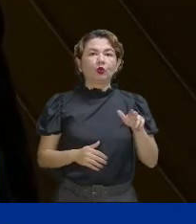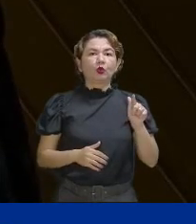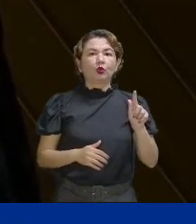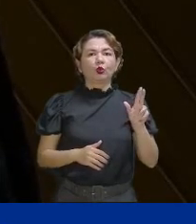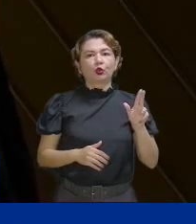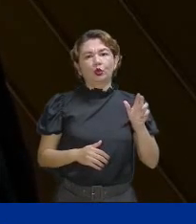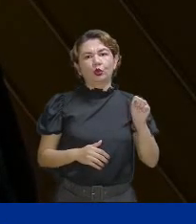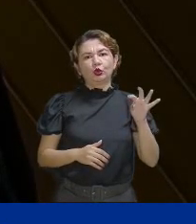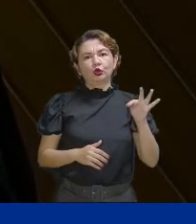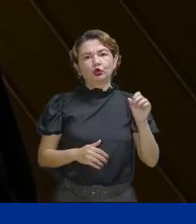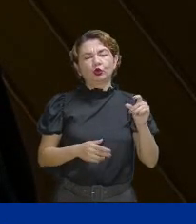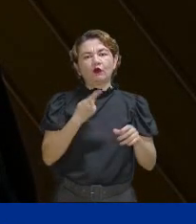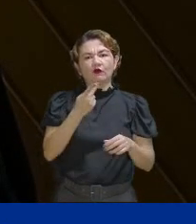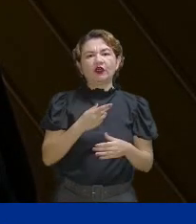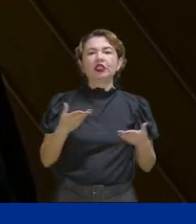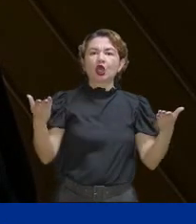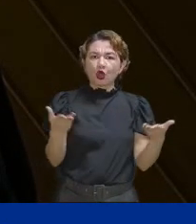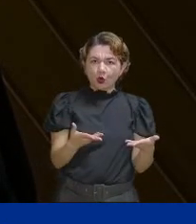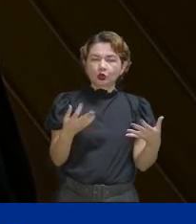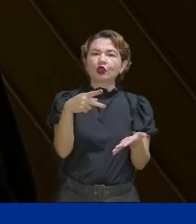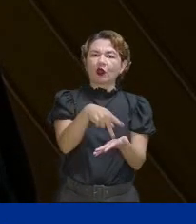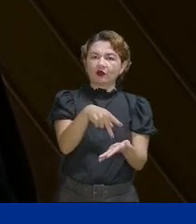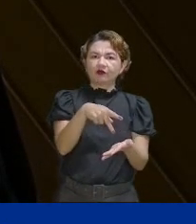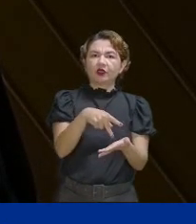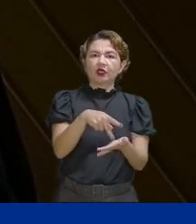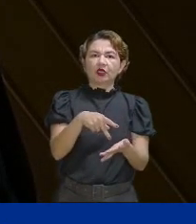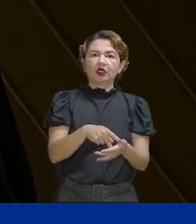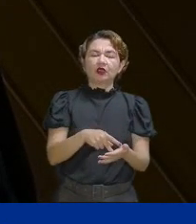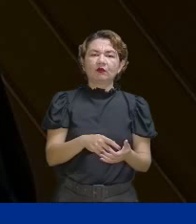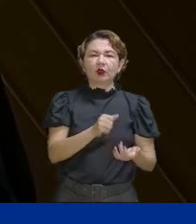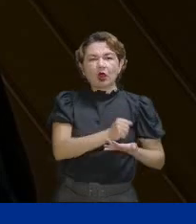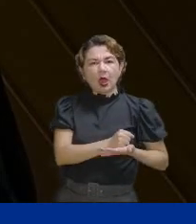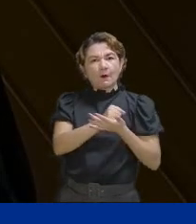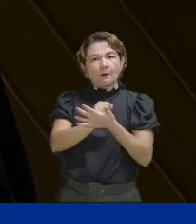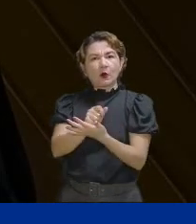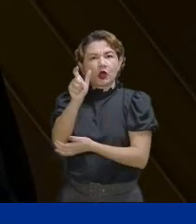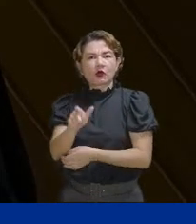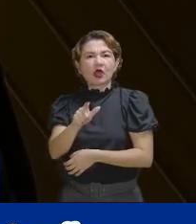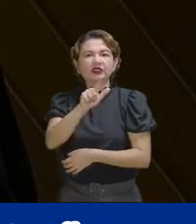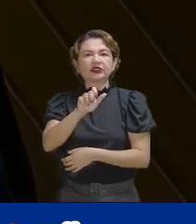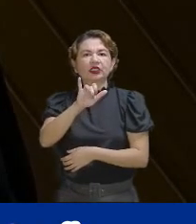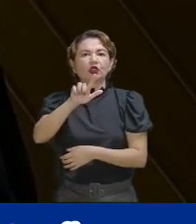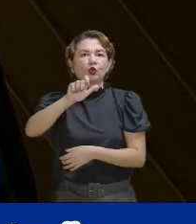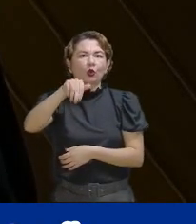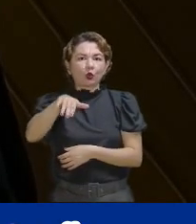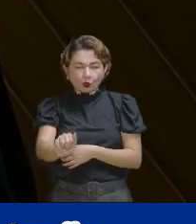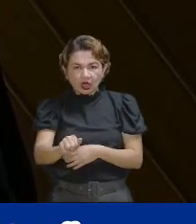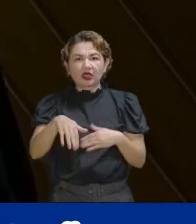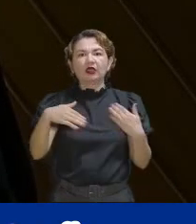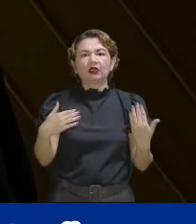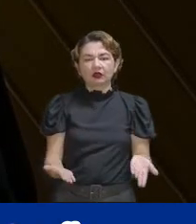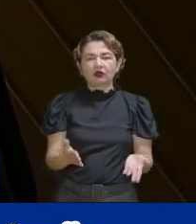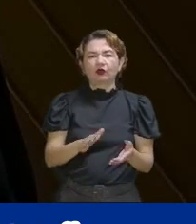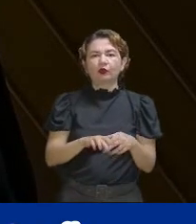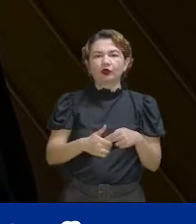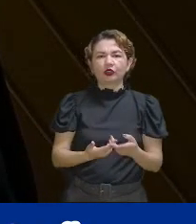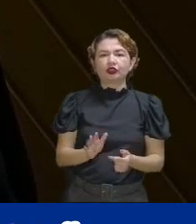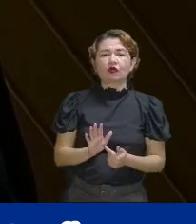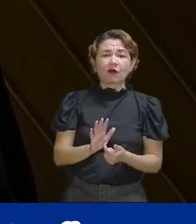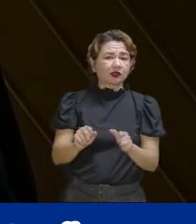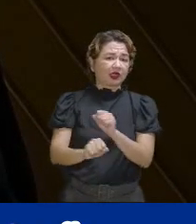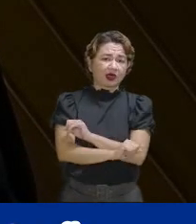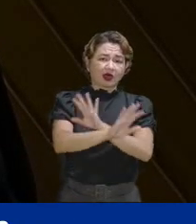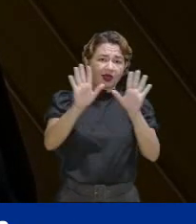que hoje declaro oficialmente meu total apoio a Zilma, não havendo no acordo embargado a